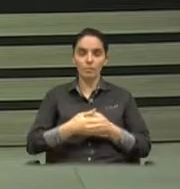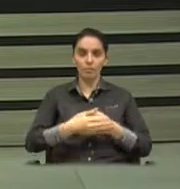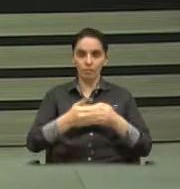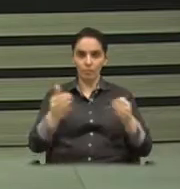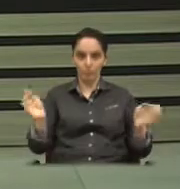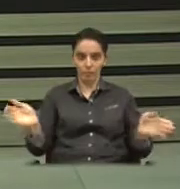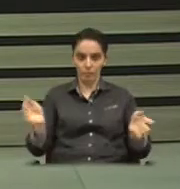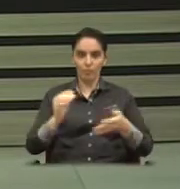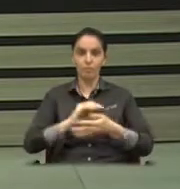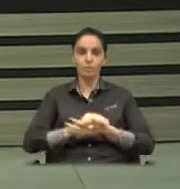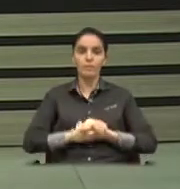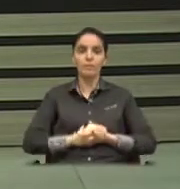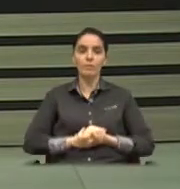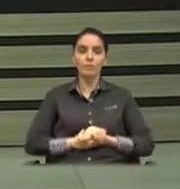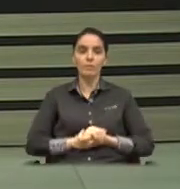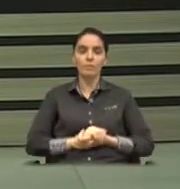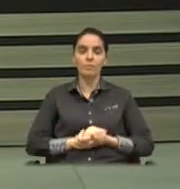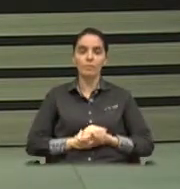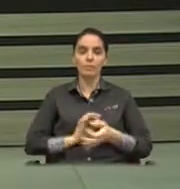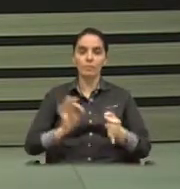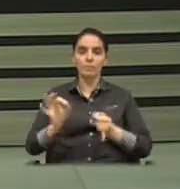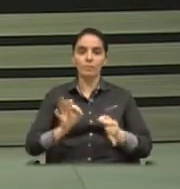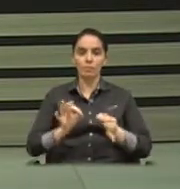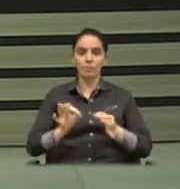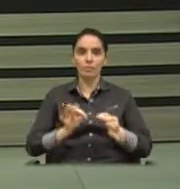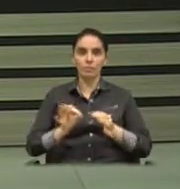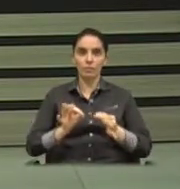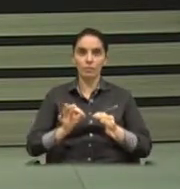sessão está reaberta.